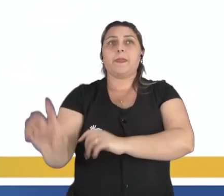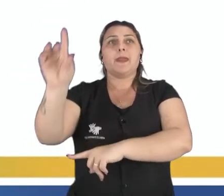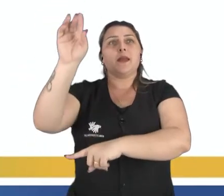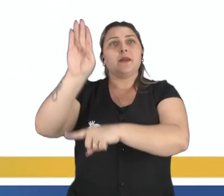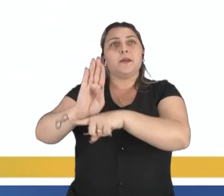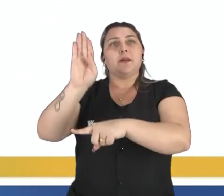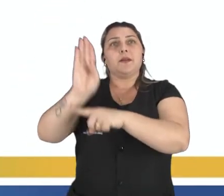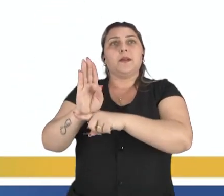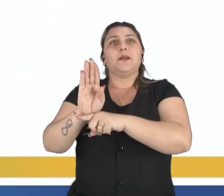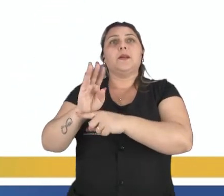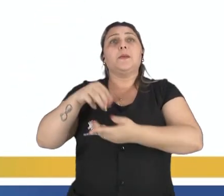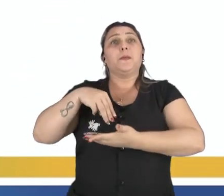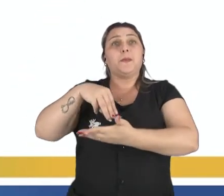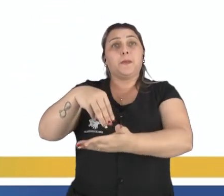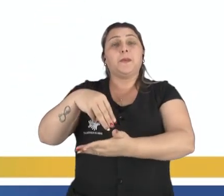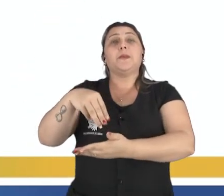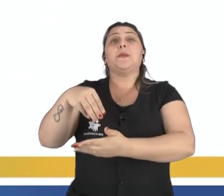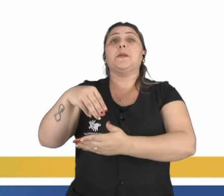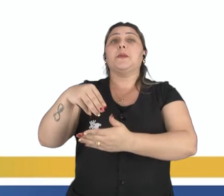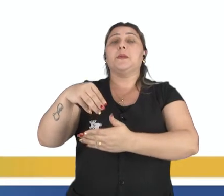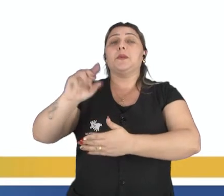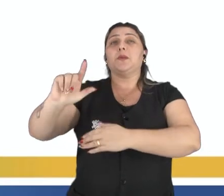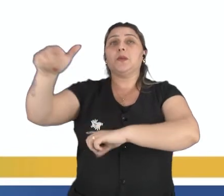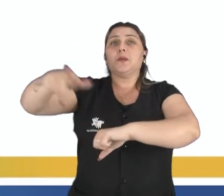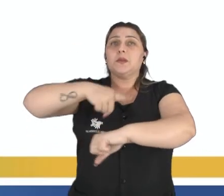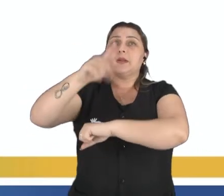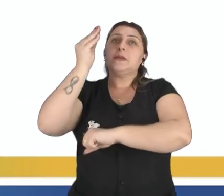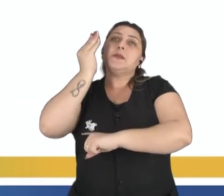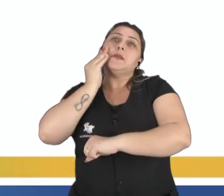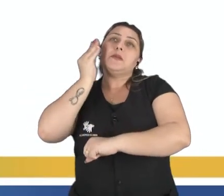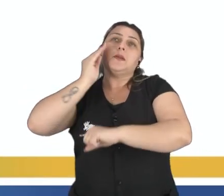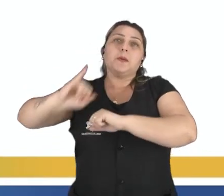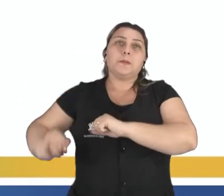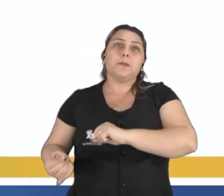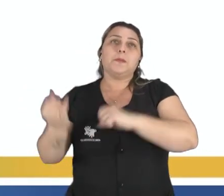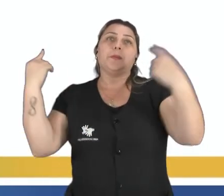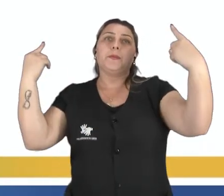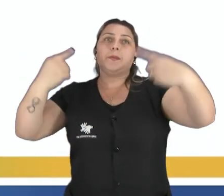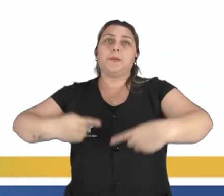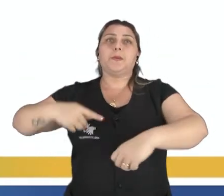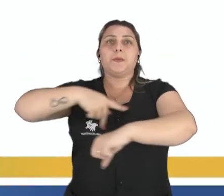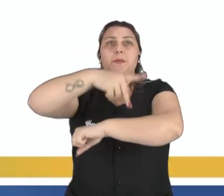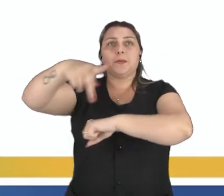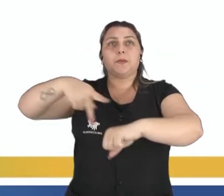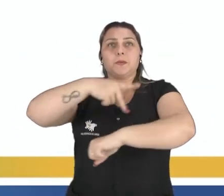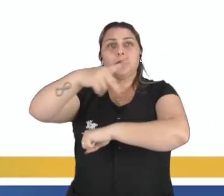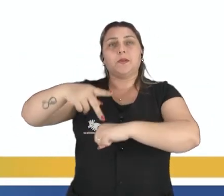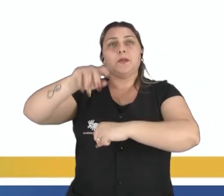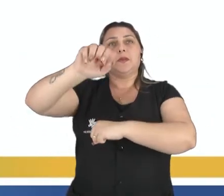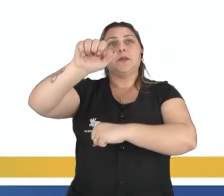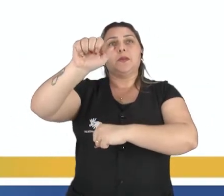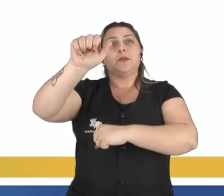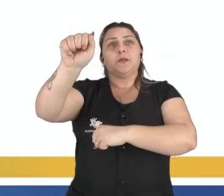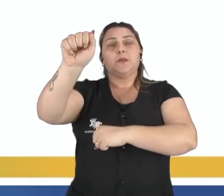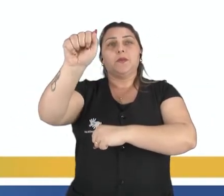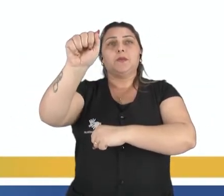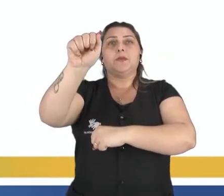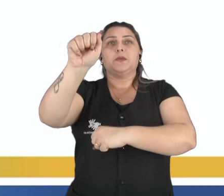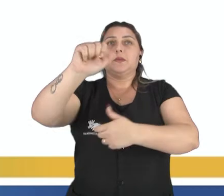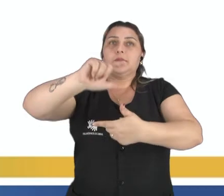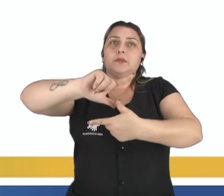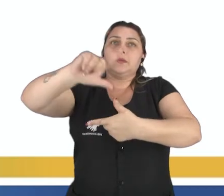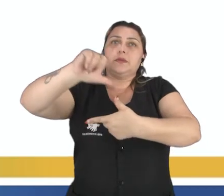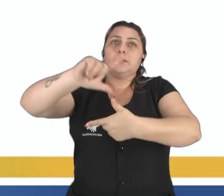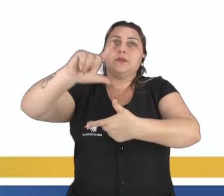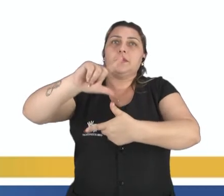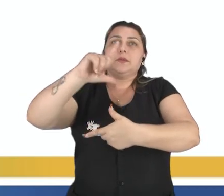B. Mediação de potências estrangeiras que tentaram aproveitar a disputa entre os países sul-americanos,